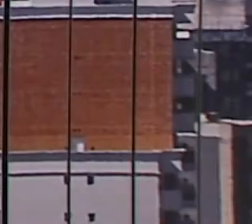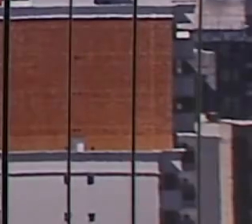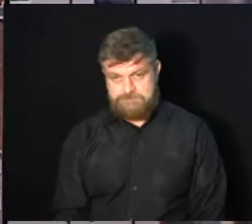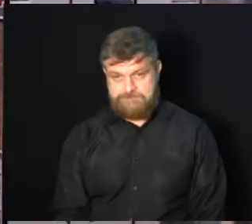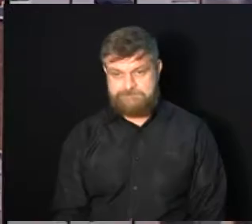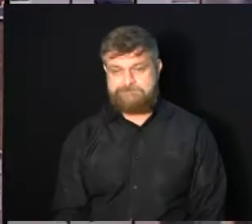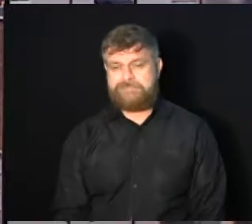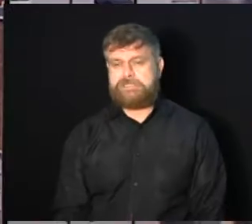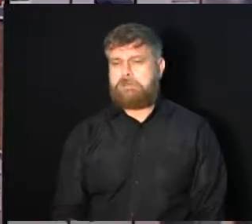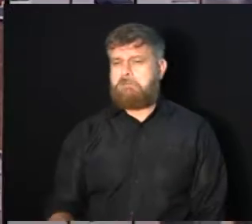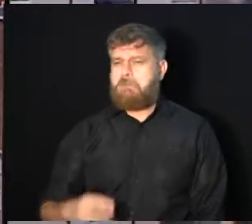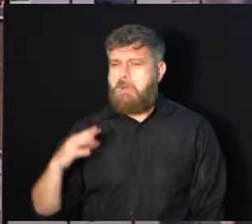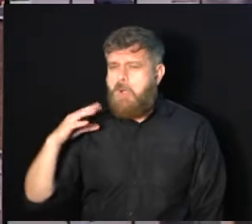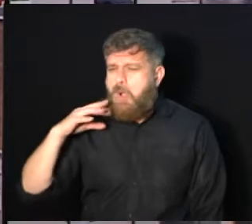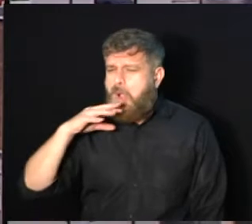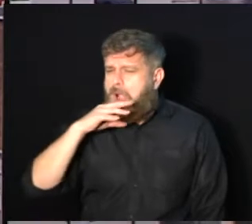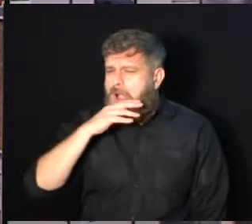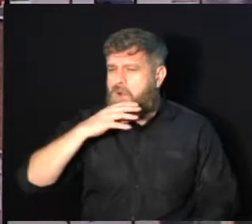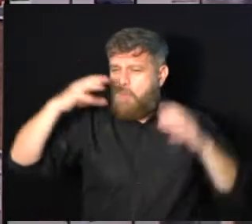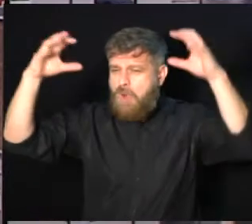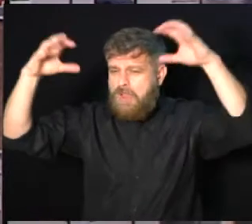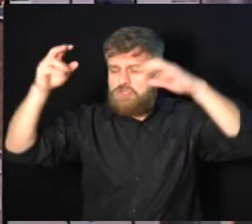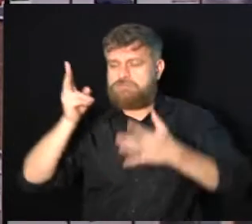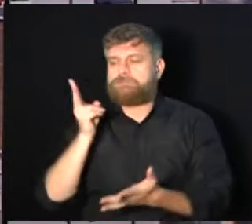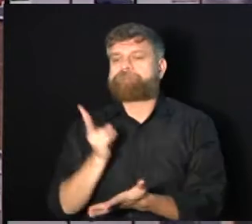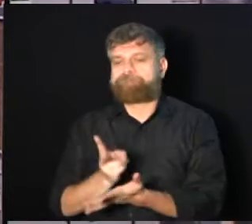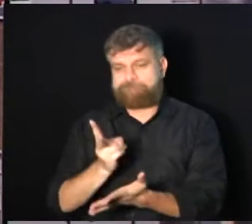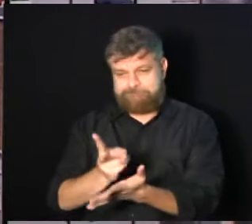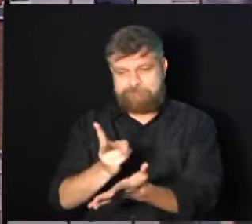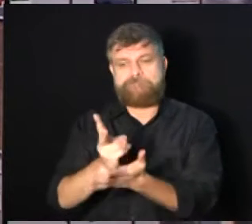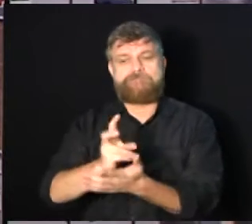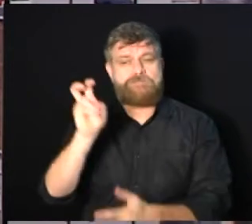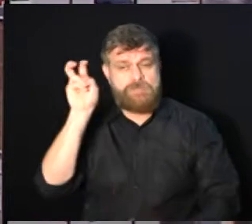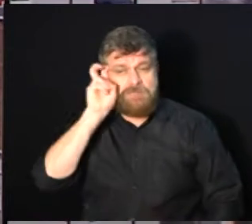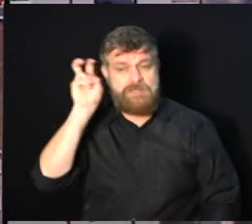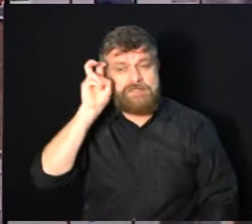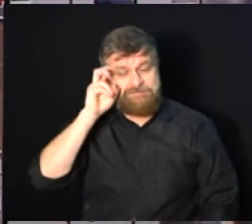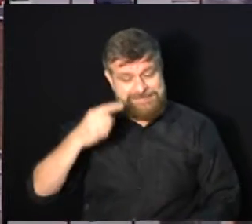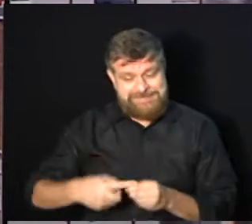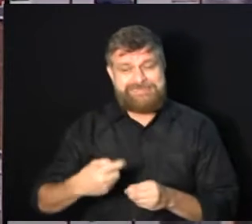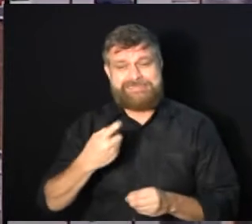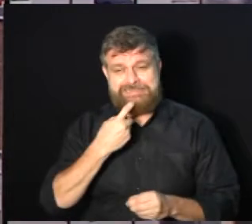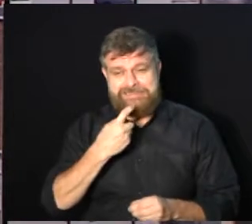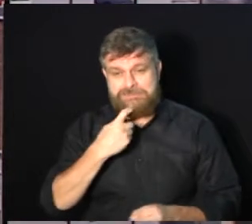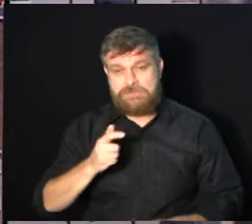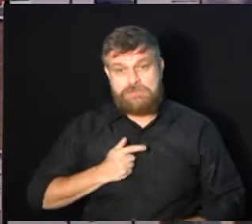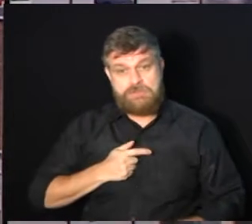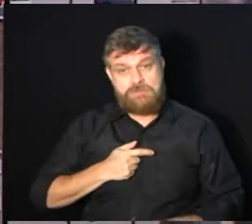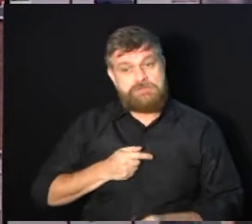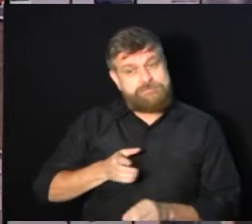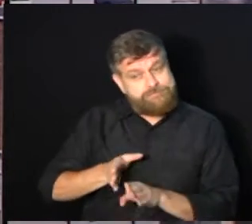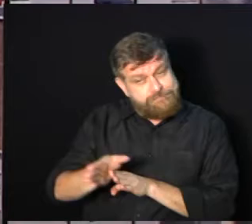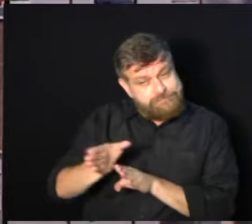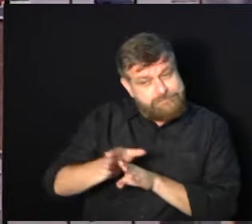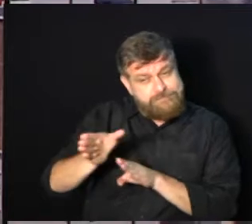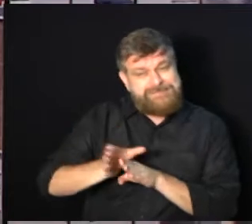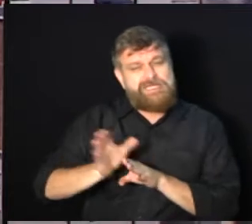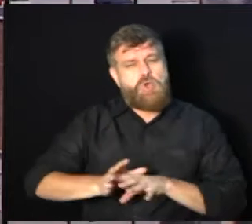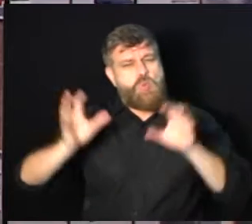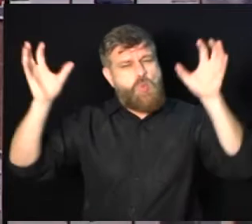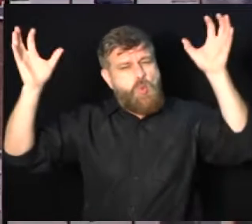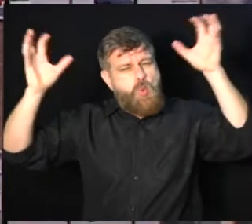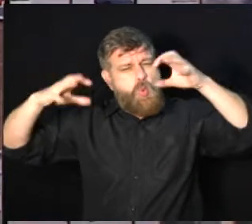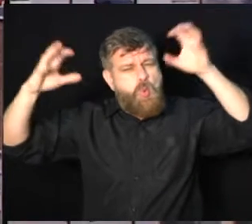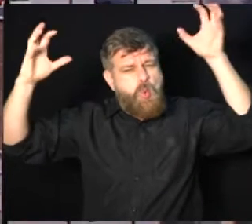O calor e a chuva vão continuar nesta quinta-feira aqui em Campinas. Nós avisamos sobre a grande intensidade